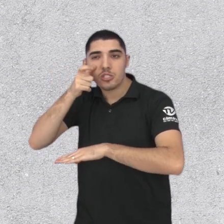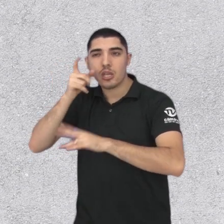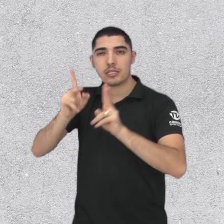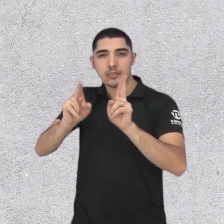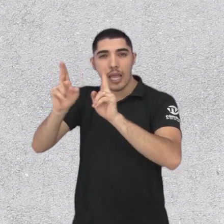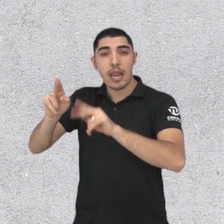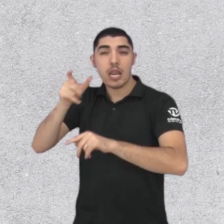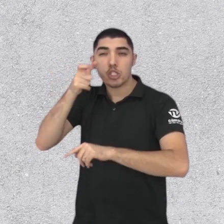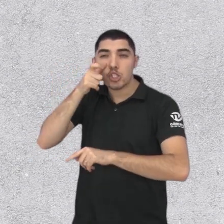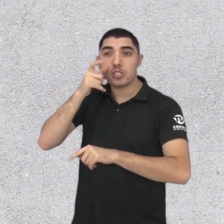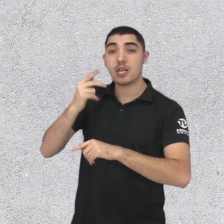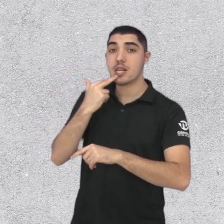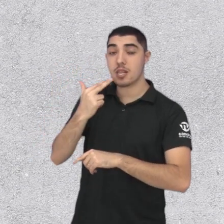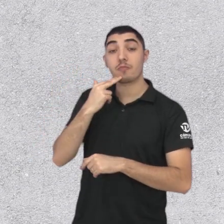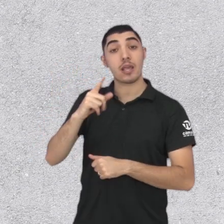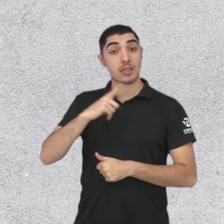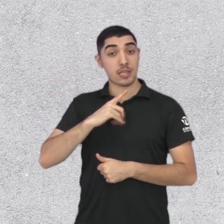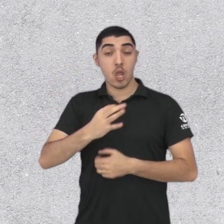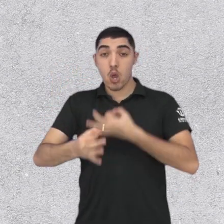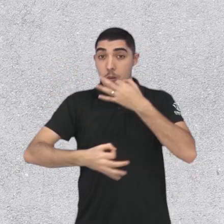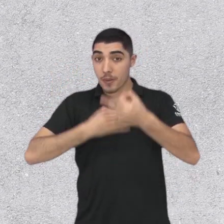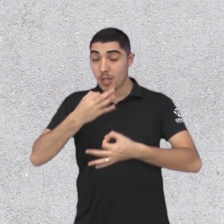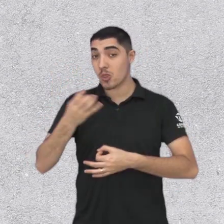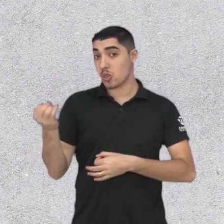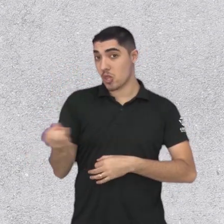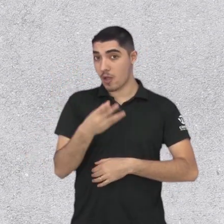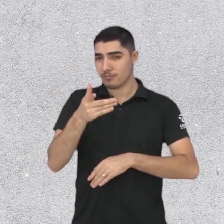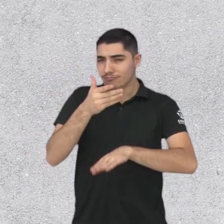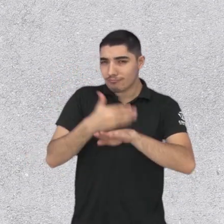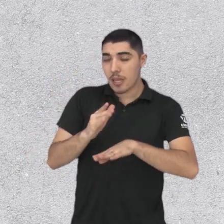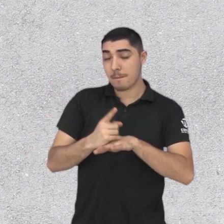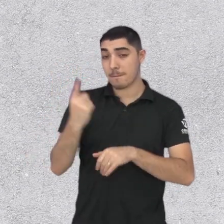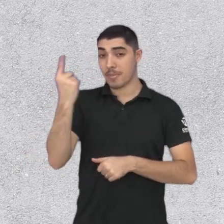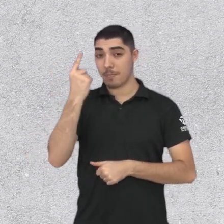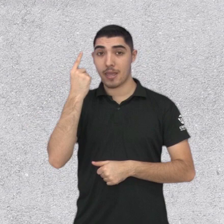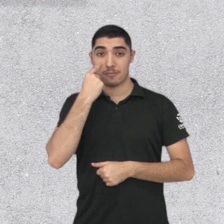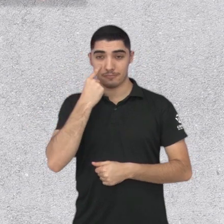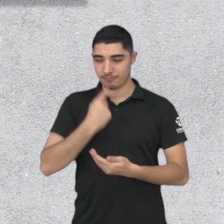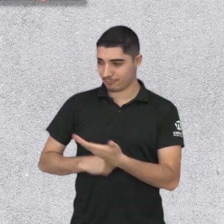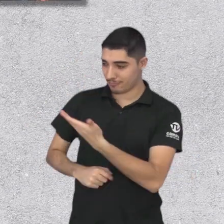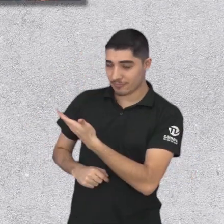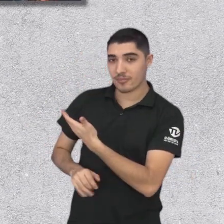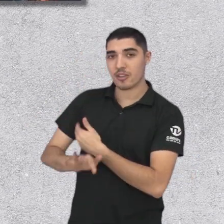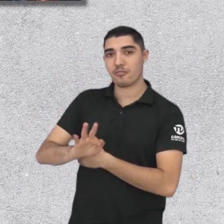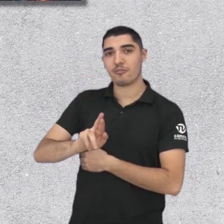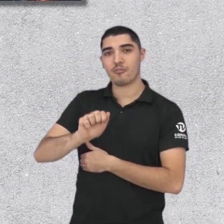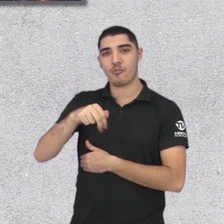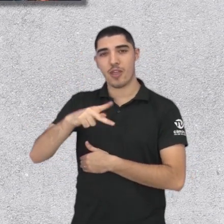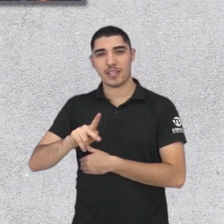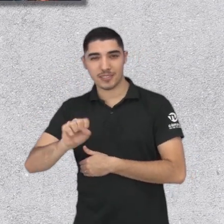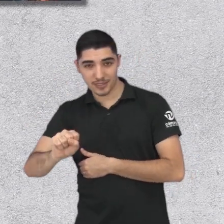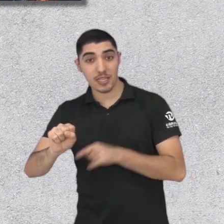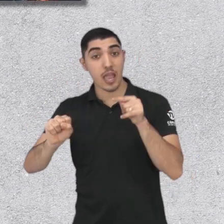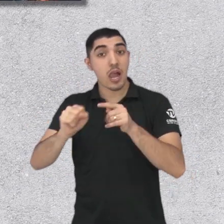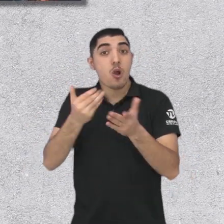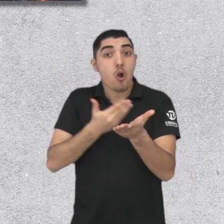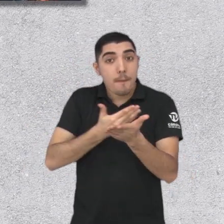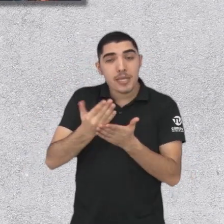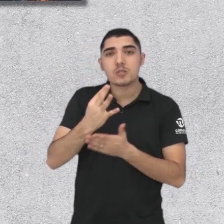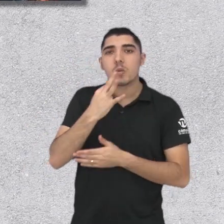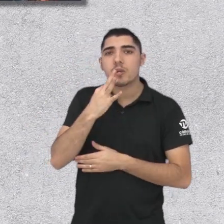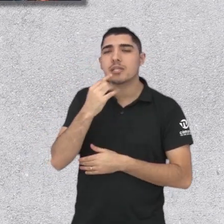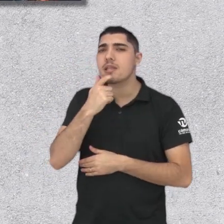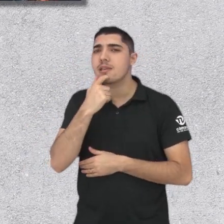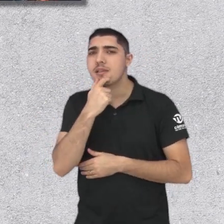Aceita algumas sugestões? Separei algumas que são ótimas para treinar. A primeira é Friends, ótima para aqueles que buscam contato